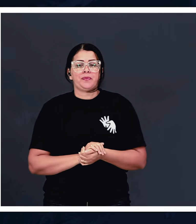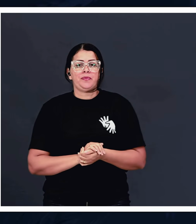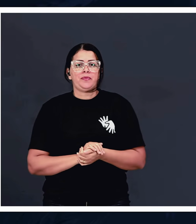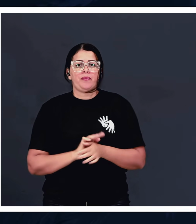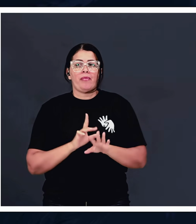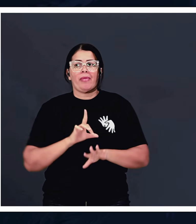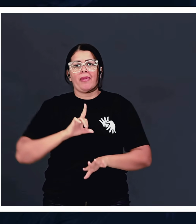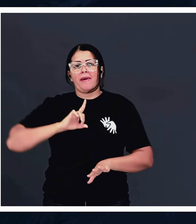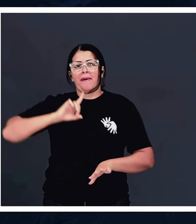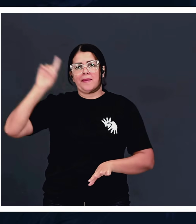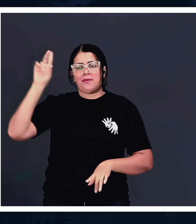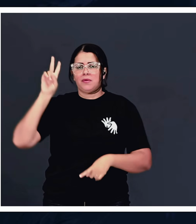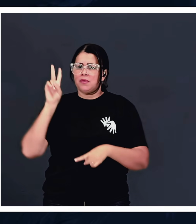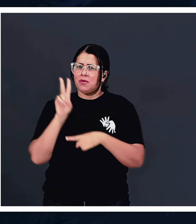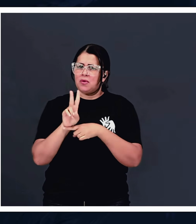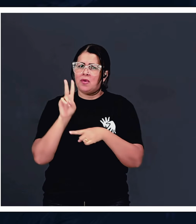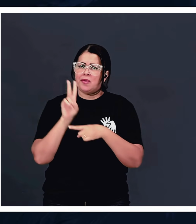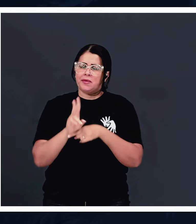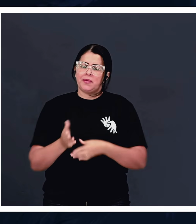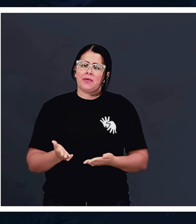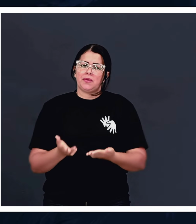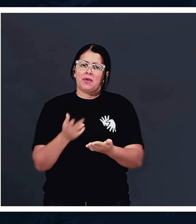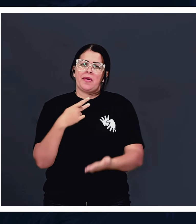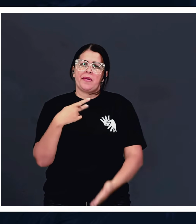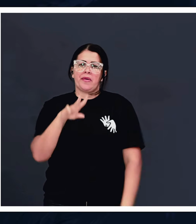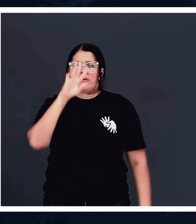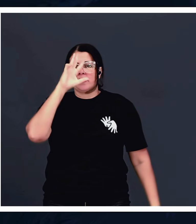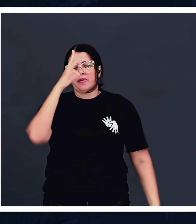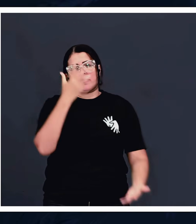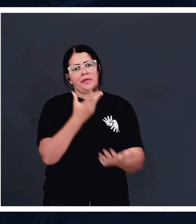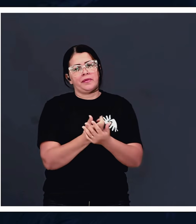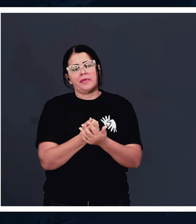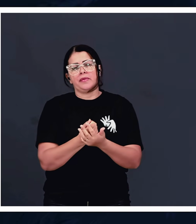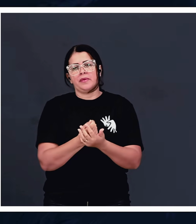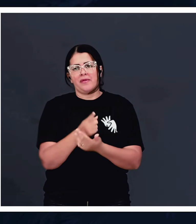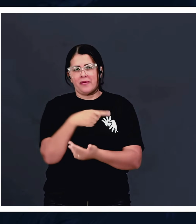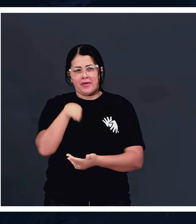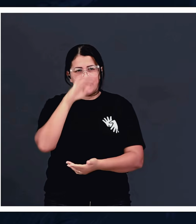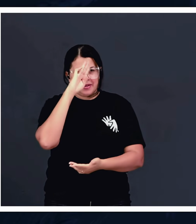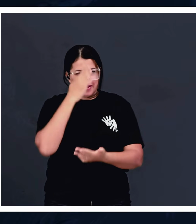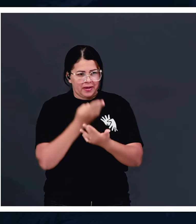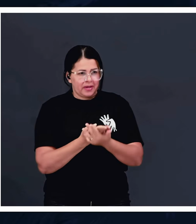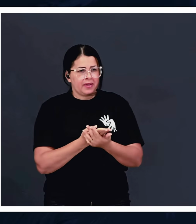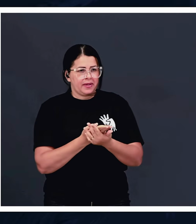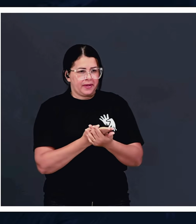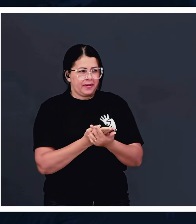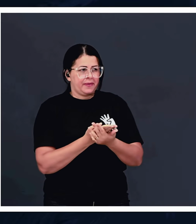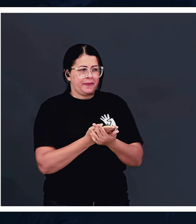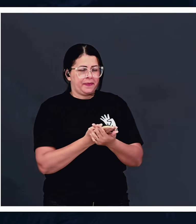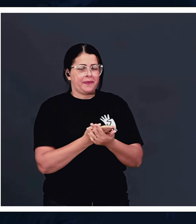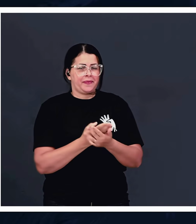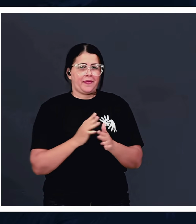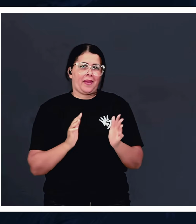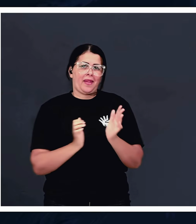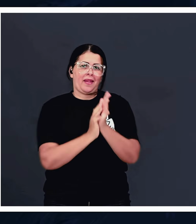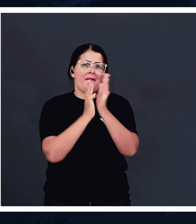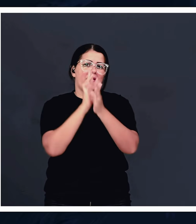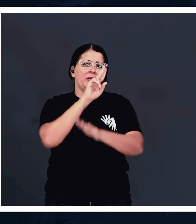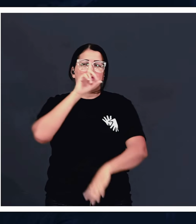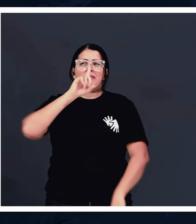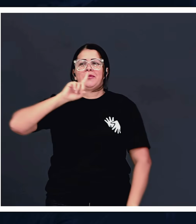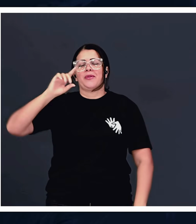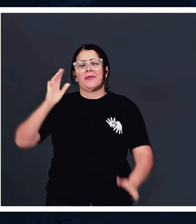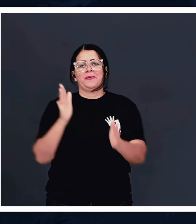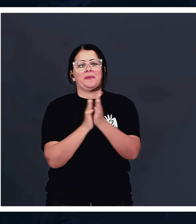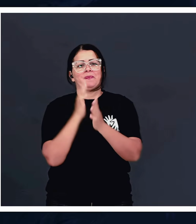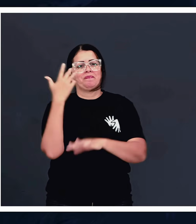Deus, ele vai te honrar na sua decisão. Quem crê nisso? Louvado seja o nome do Senhor. Aplauda